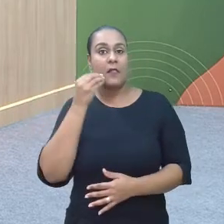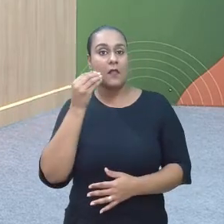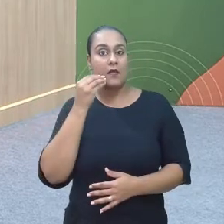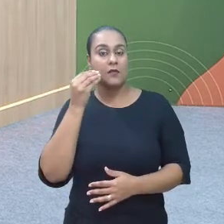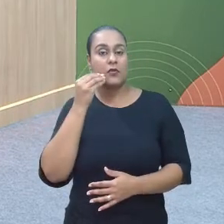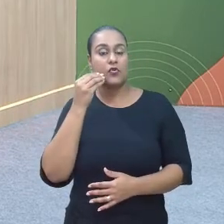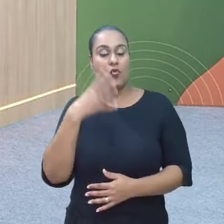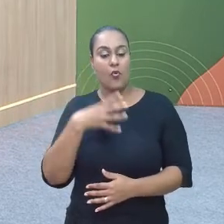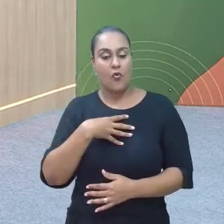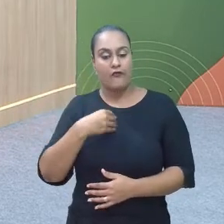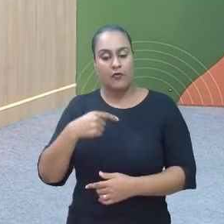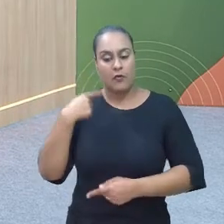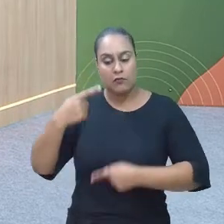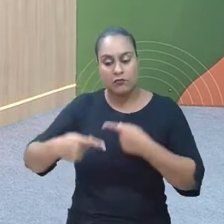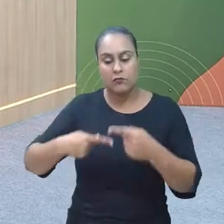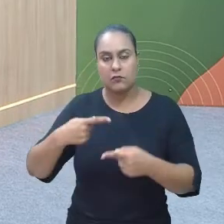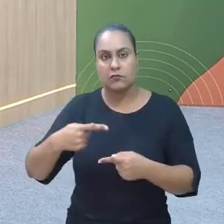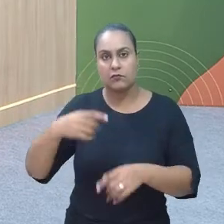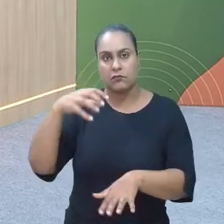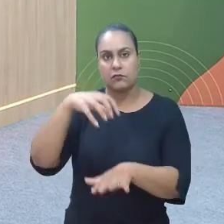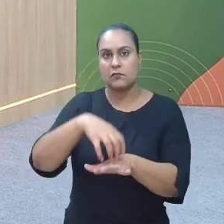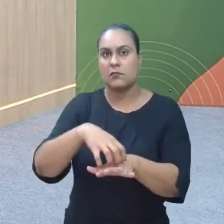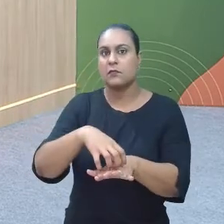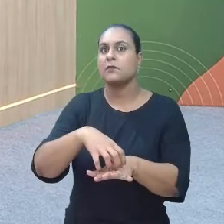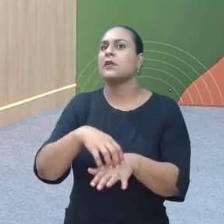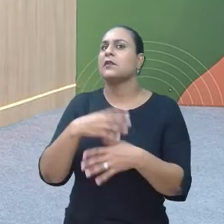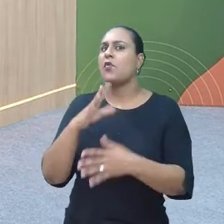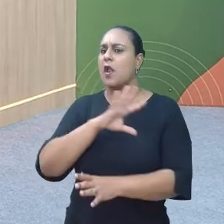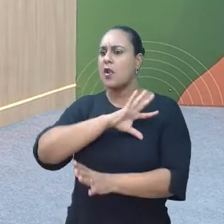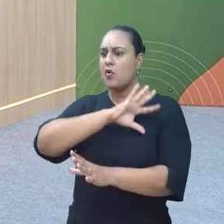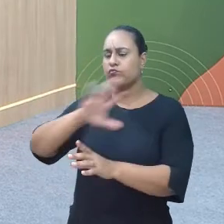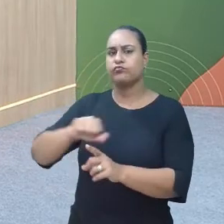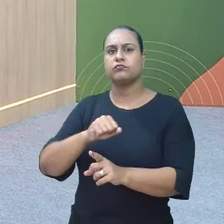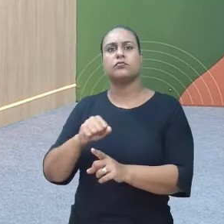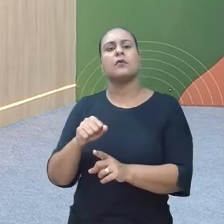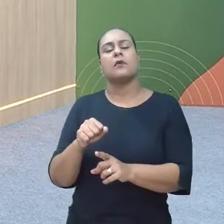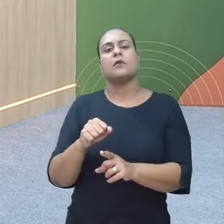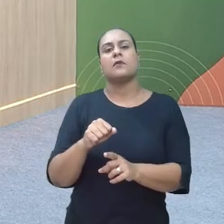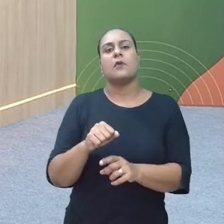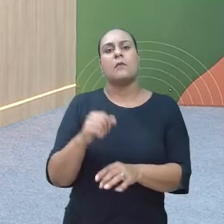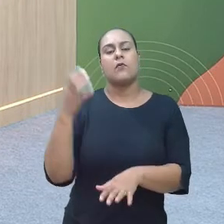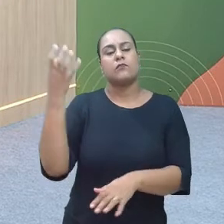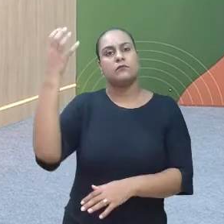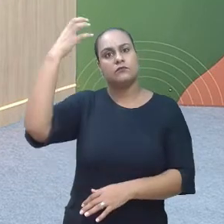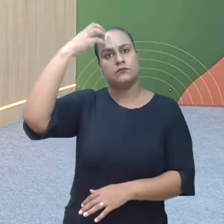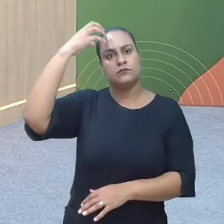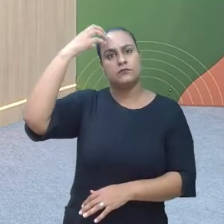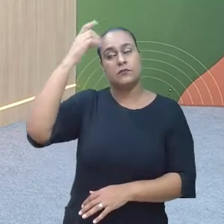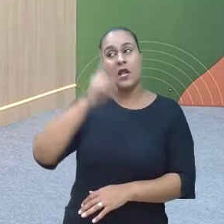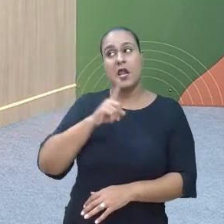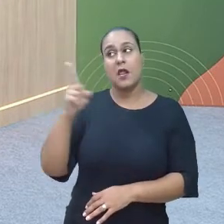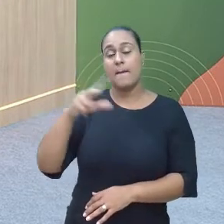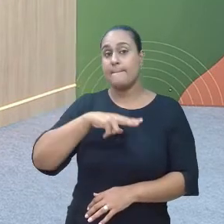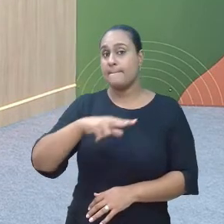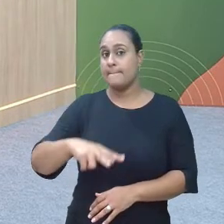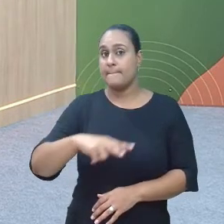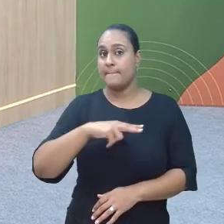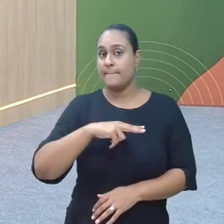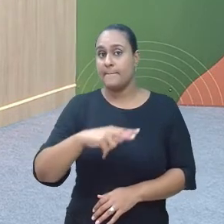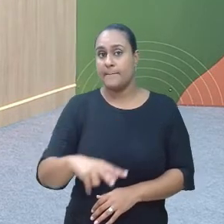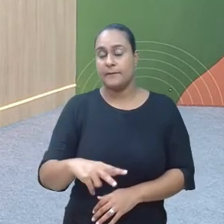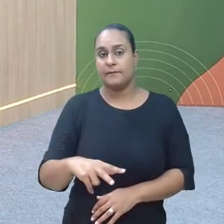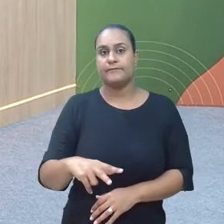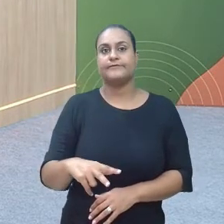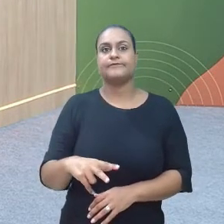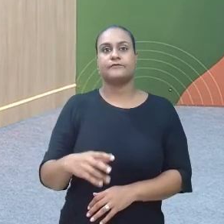filha dele, não conseguiu, então ele foi lá e tomou o trono e se tornou rei de Portugal. É interessante que lá em Portugal, né,